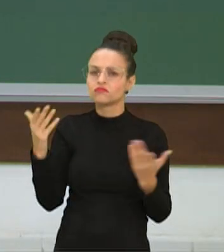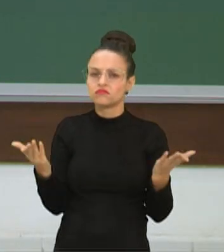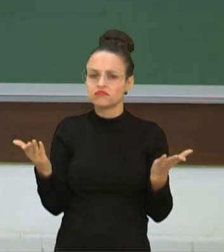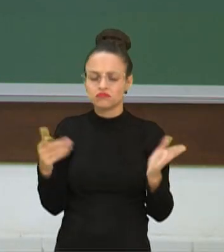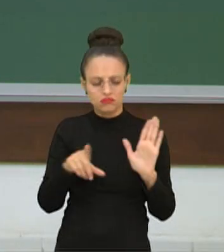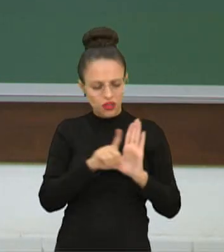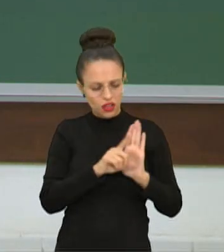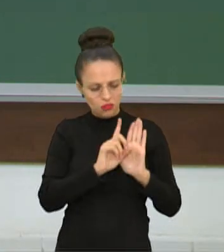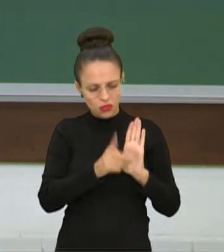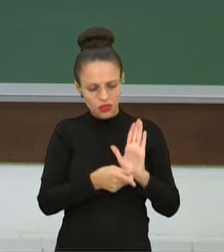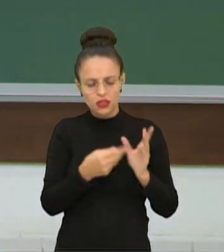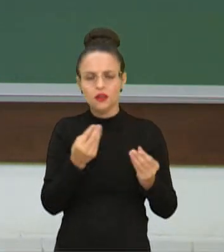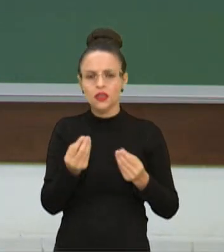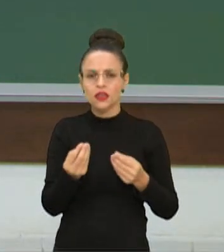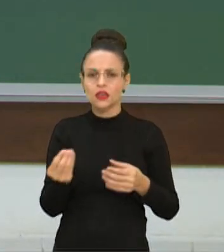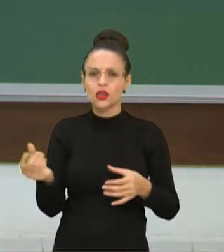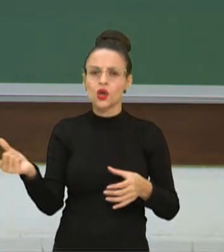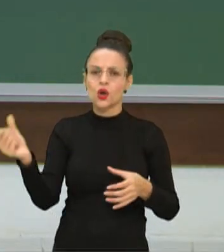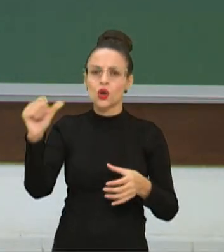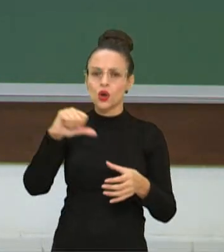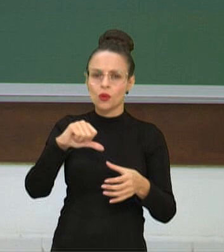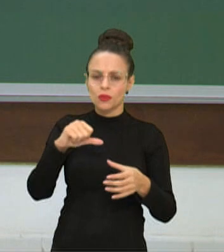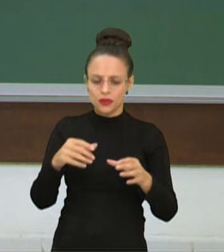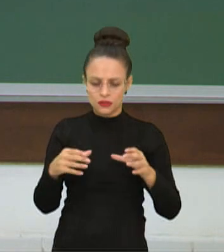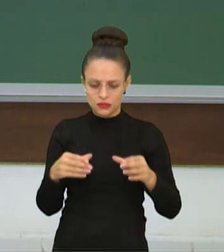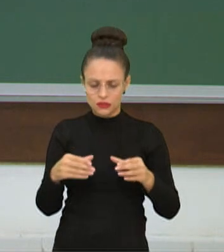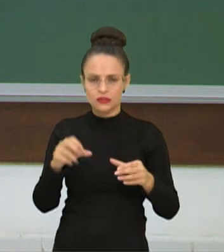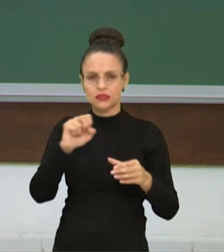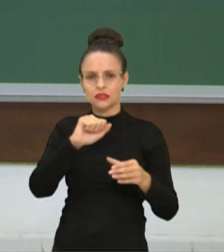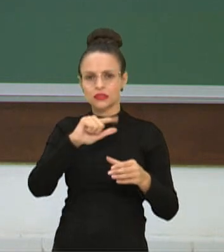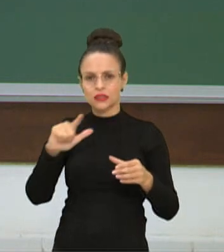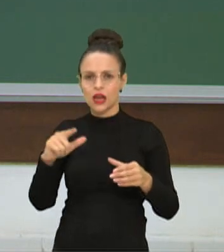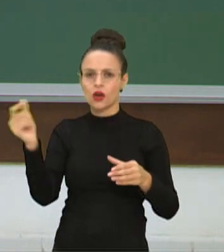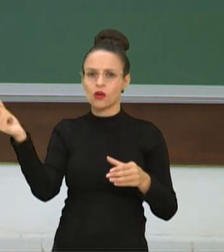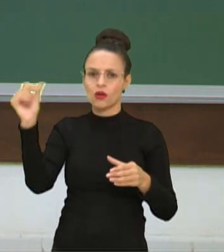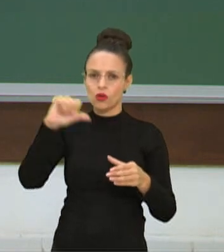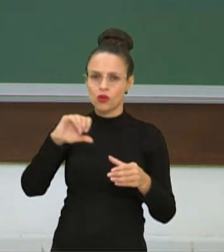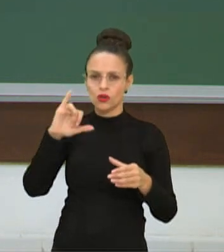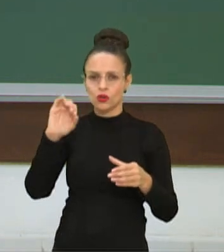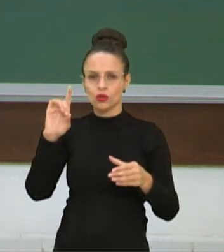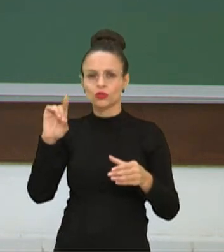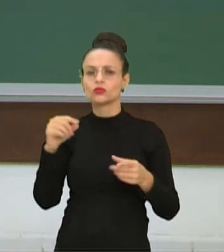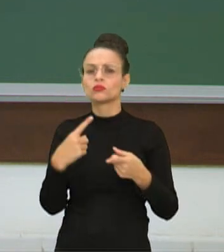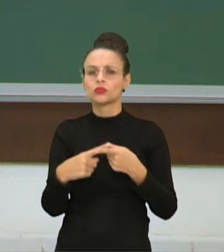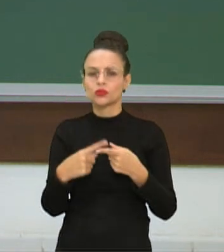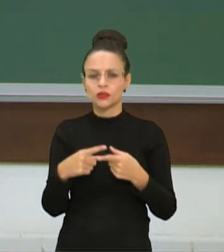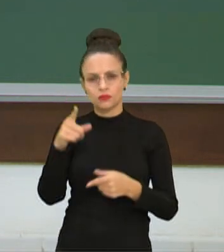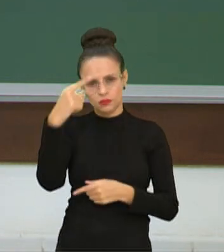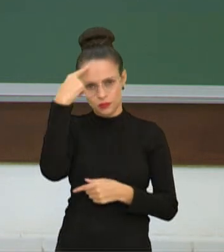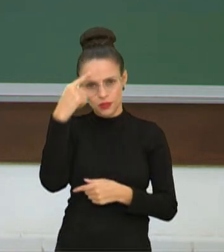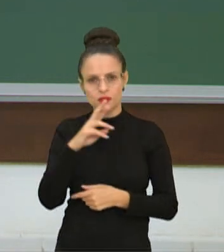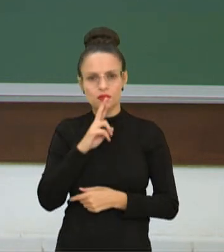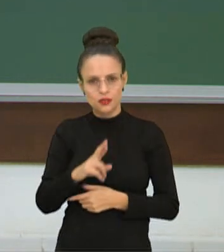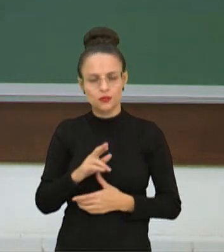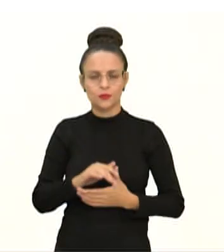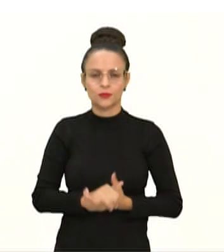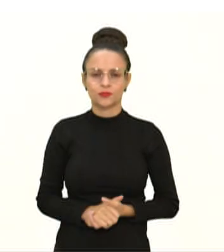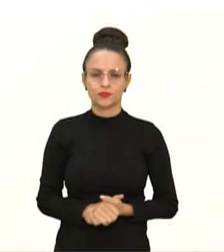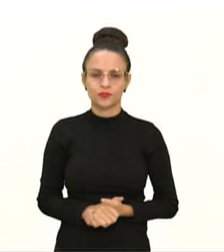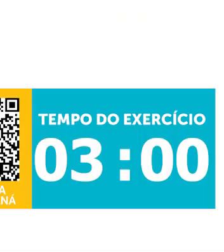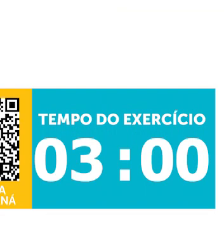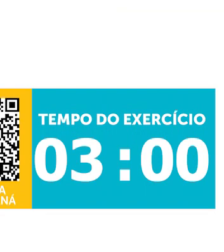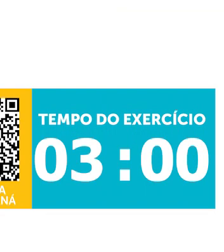lei obriga a adicionar no sal. Por que não escolheram outro alimento? Pensa aí e responde que eu já volto.